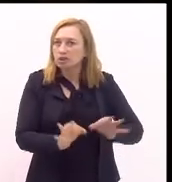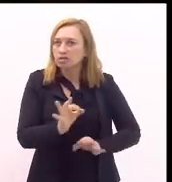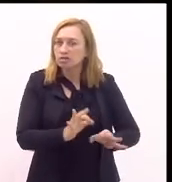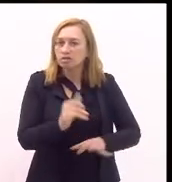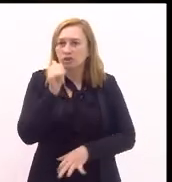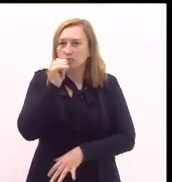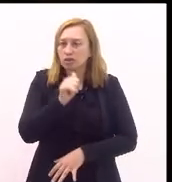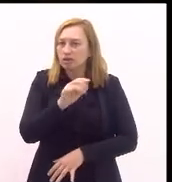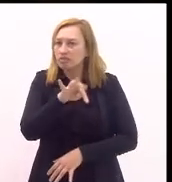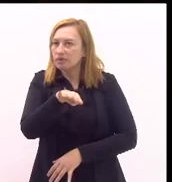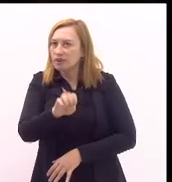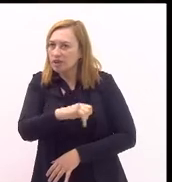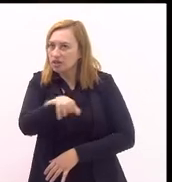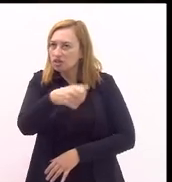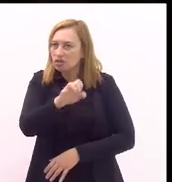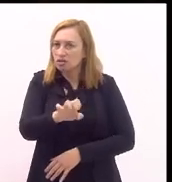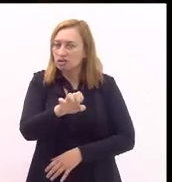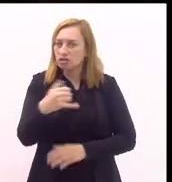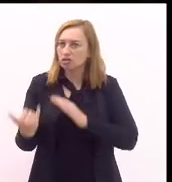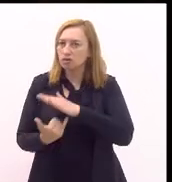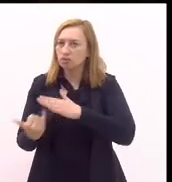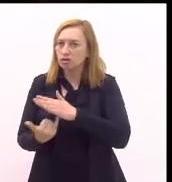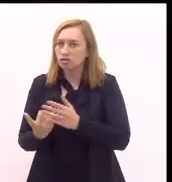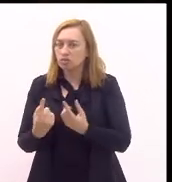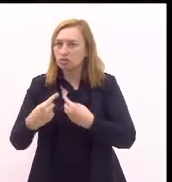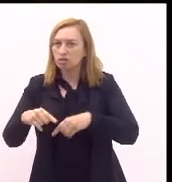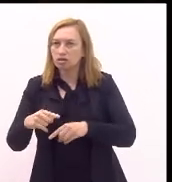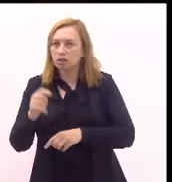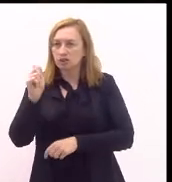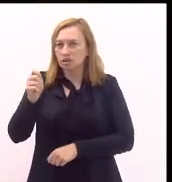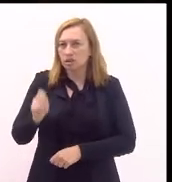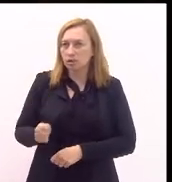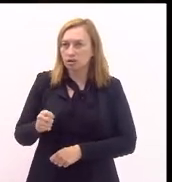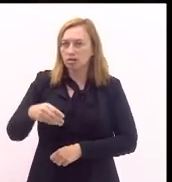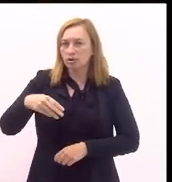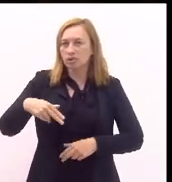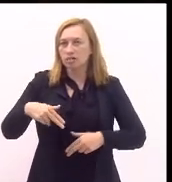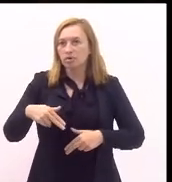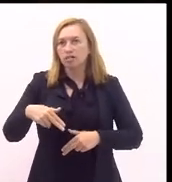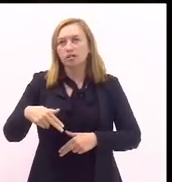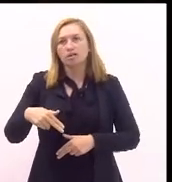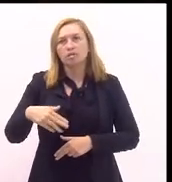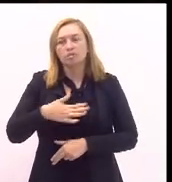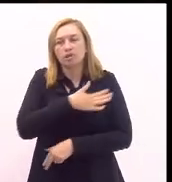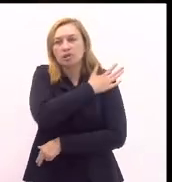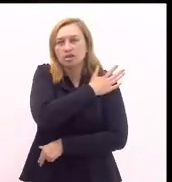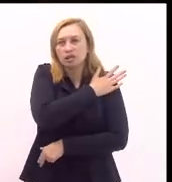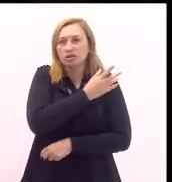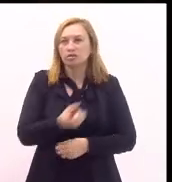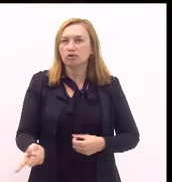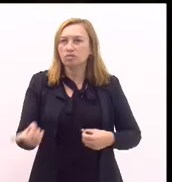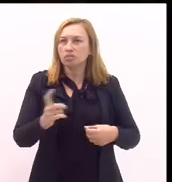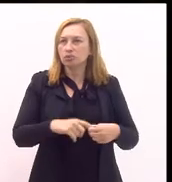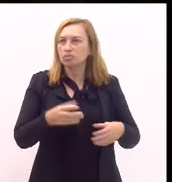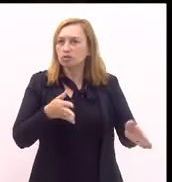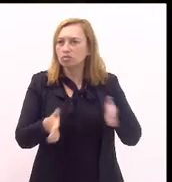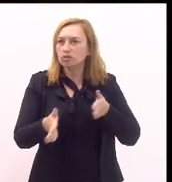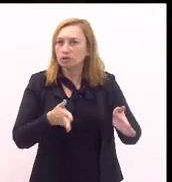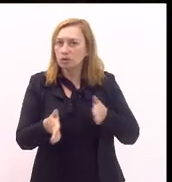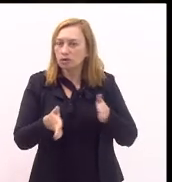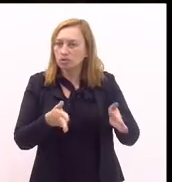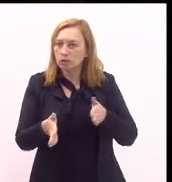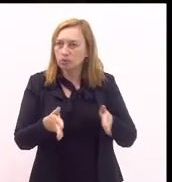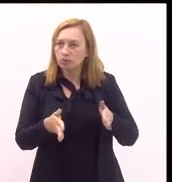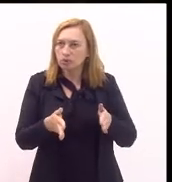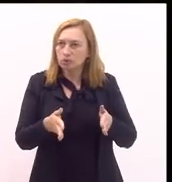mulheres da faferj instituição que enfrentou a ditadura militar instituição que voltou da clandestinidade no período de redemocratização